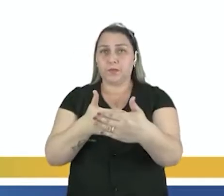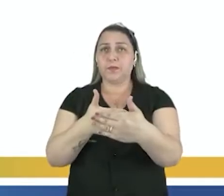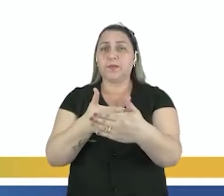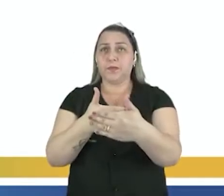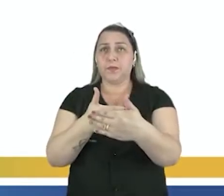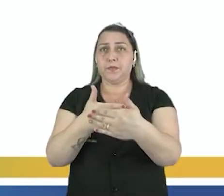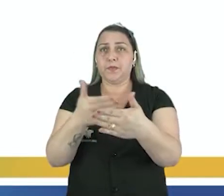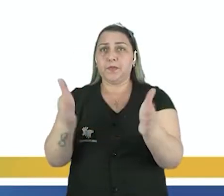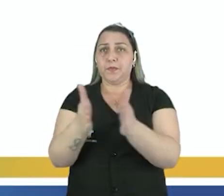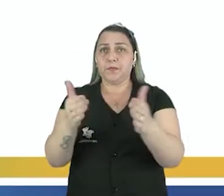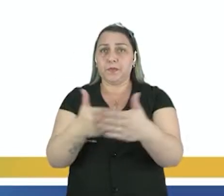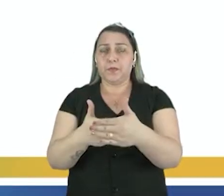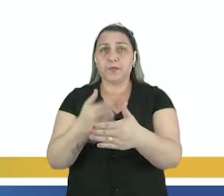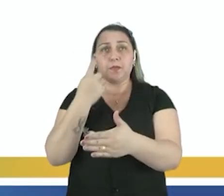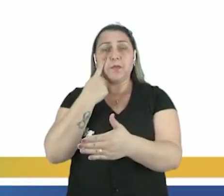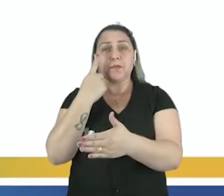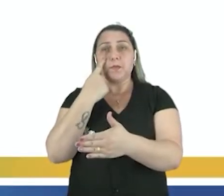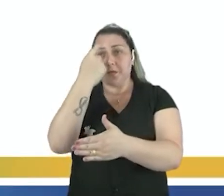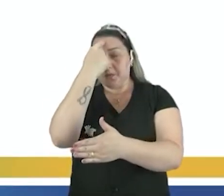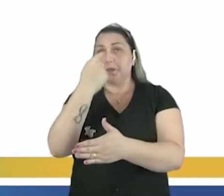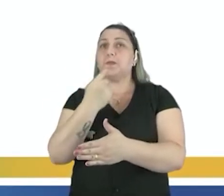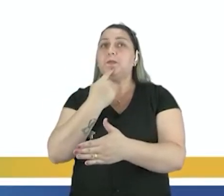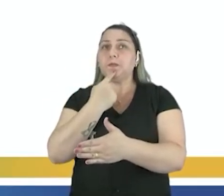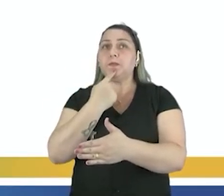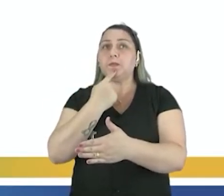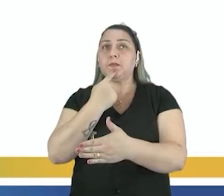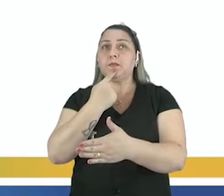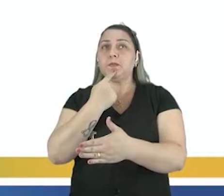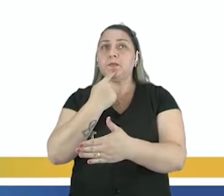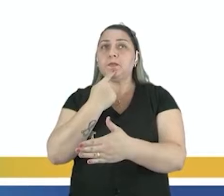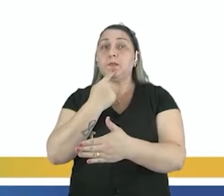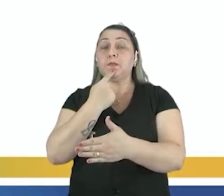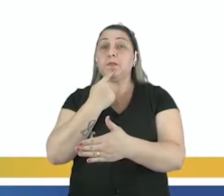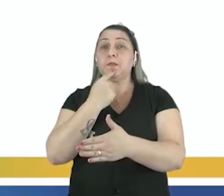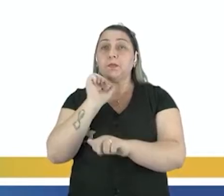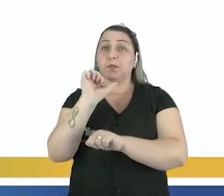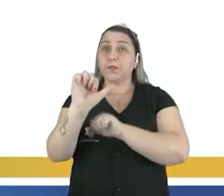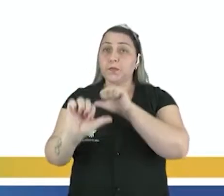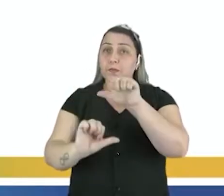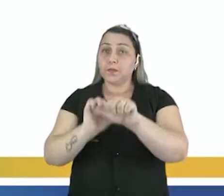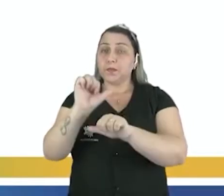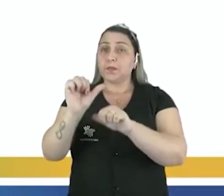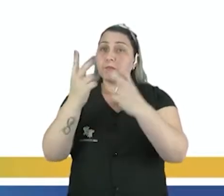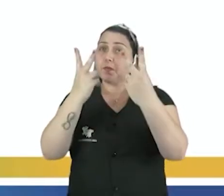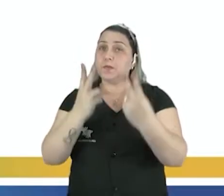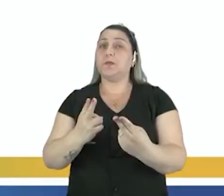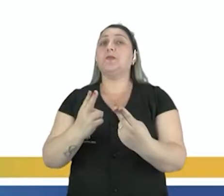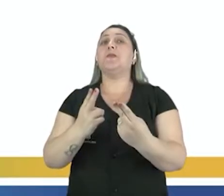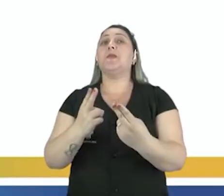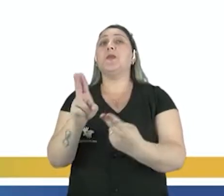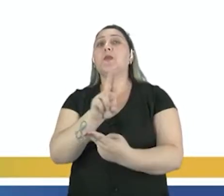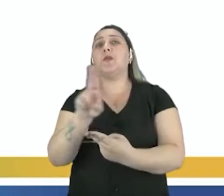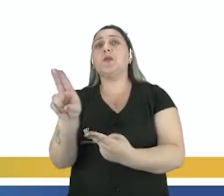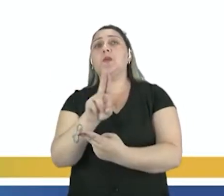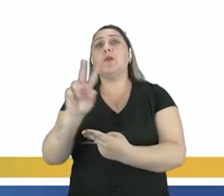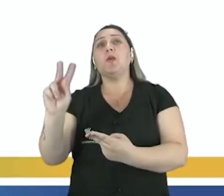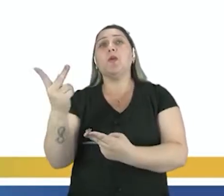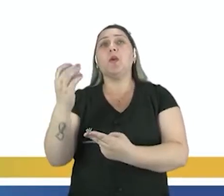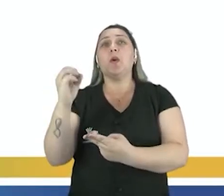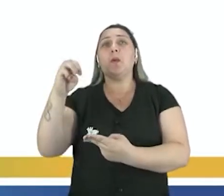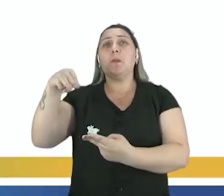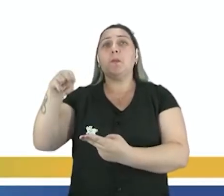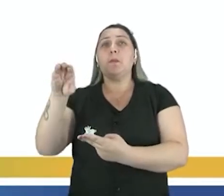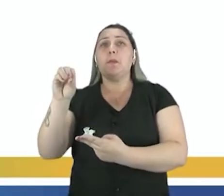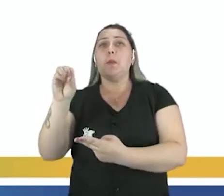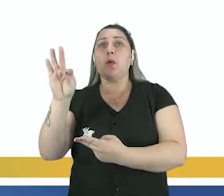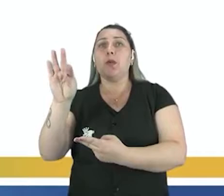Observe as imagens de abaixo, né? Podemos considerar que uma figura se transforma nas demais. O nome dessa transformação é chamado de